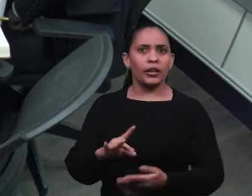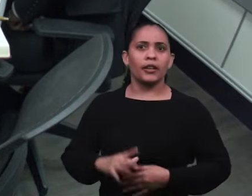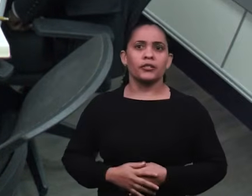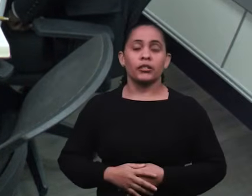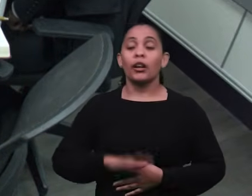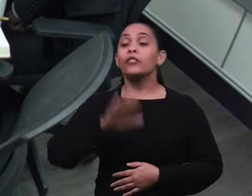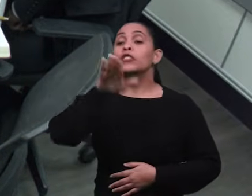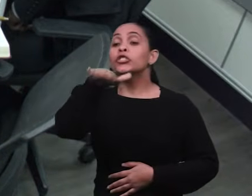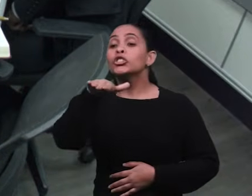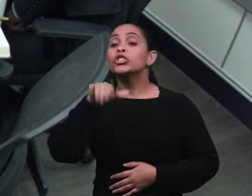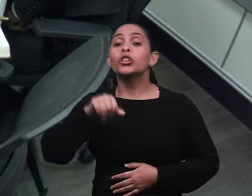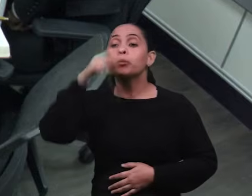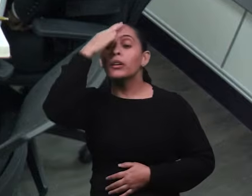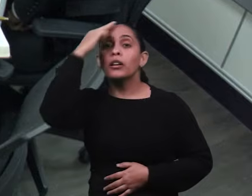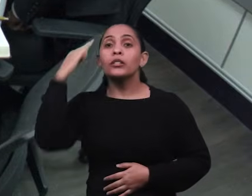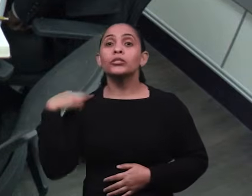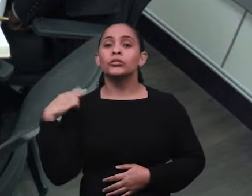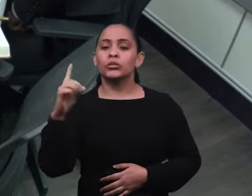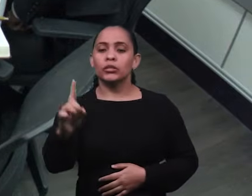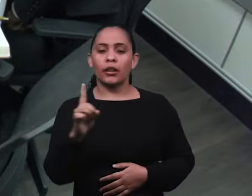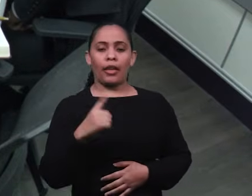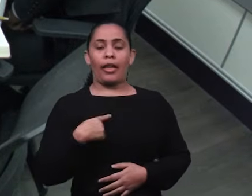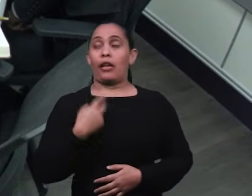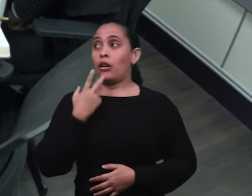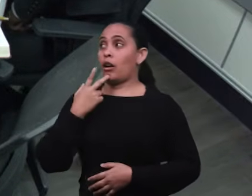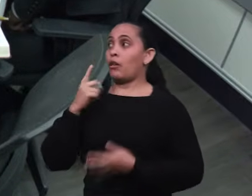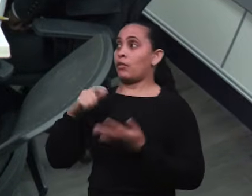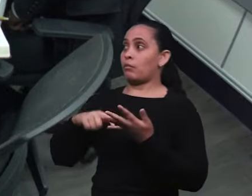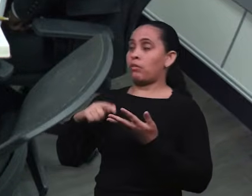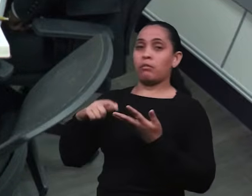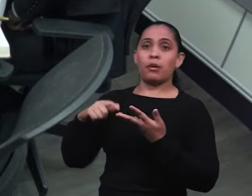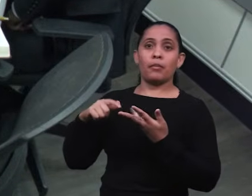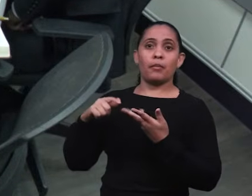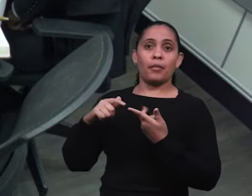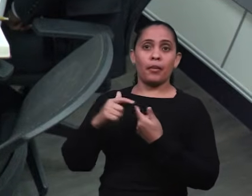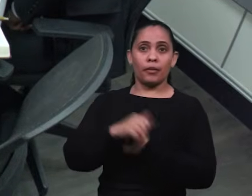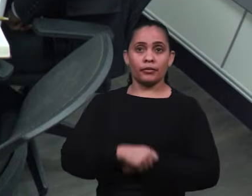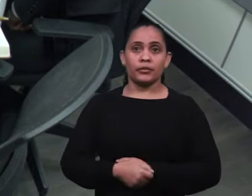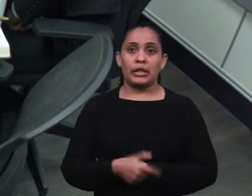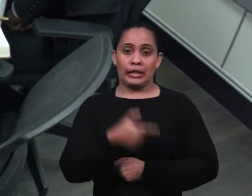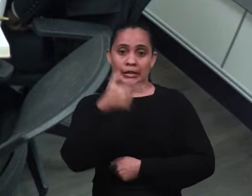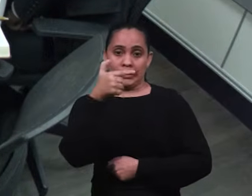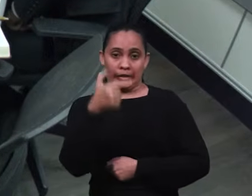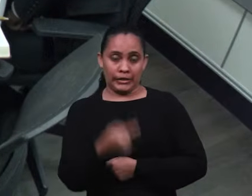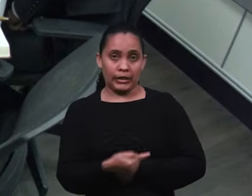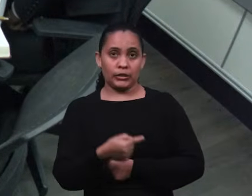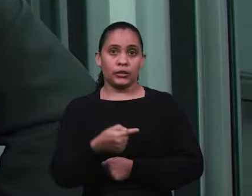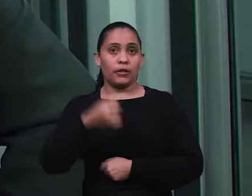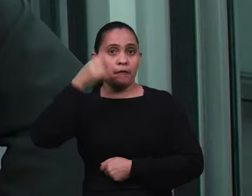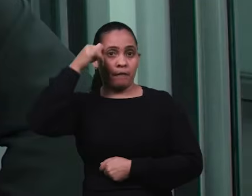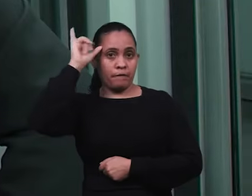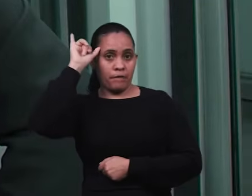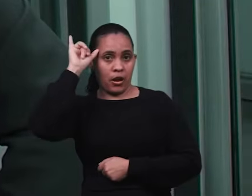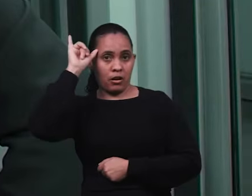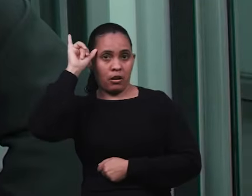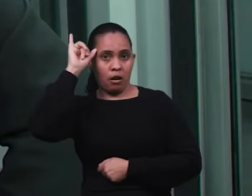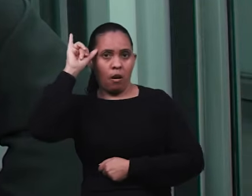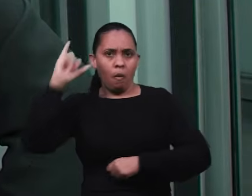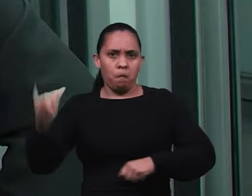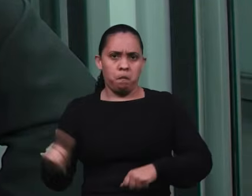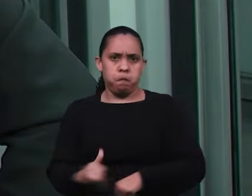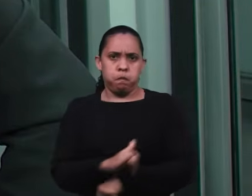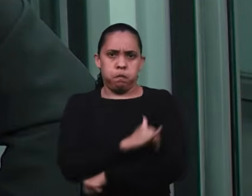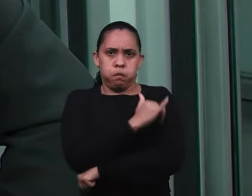chamar. Chamaram José, aí o faraó contou o sonho. Eu vi no sonho 7 vacas gordas